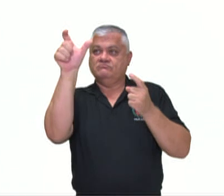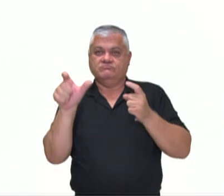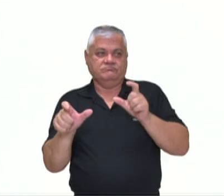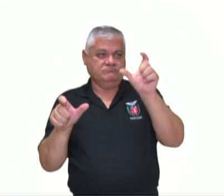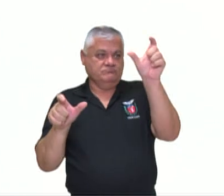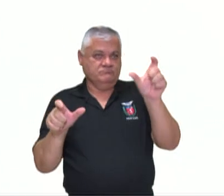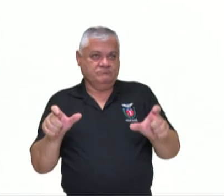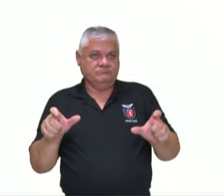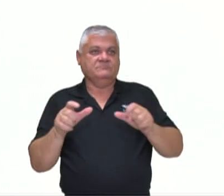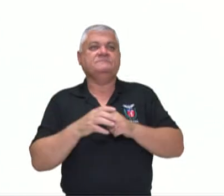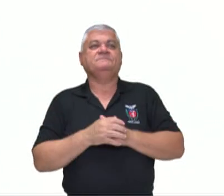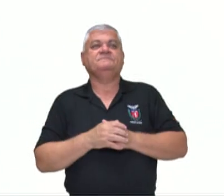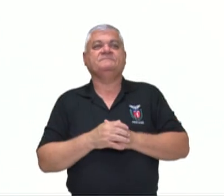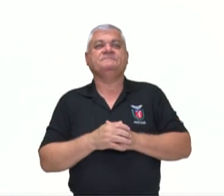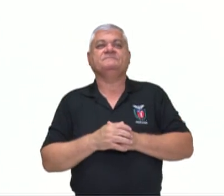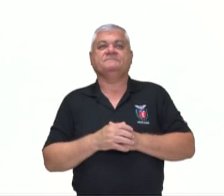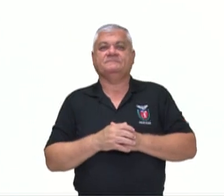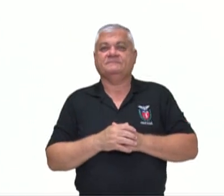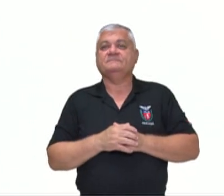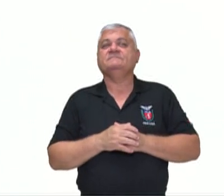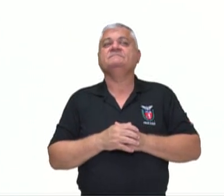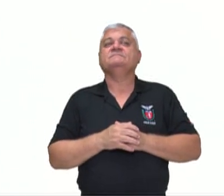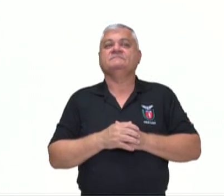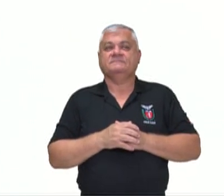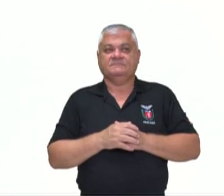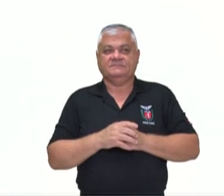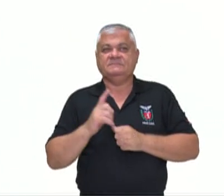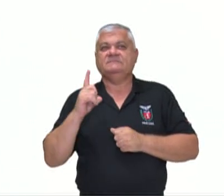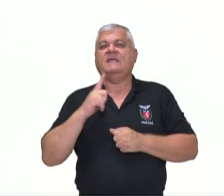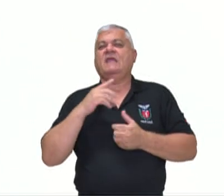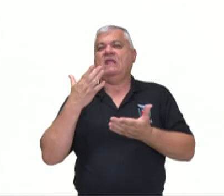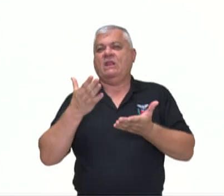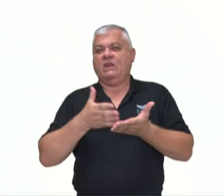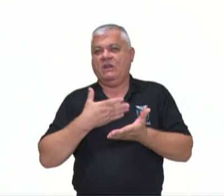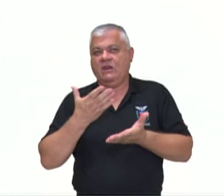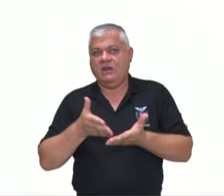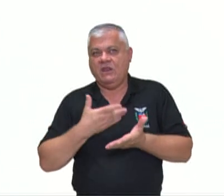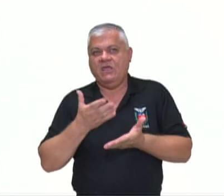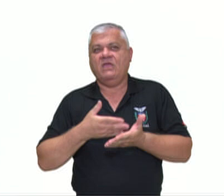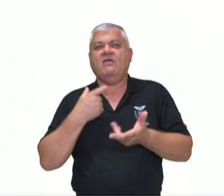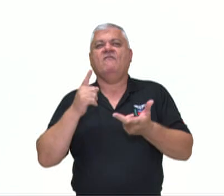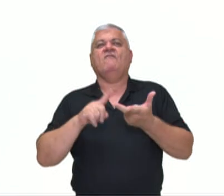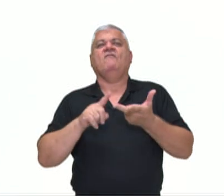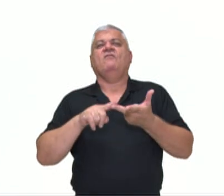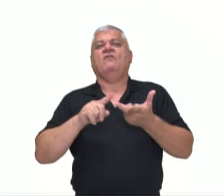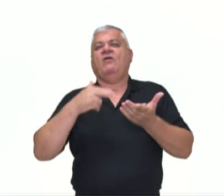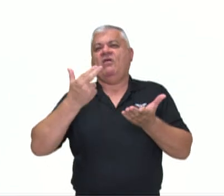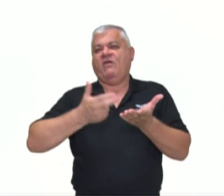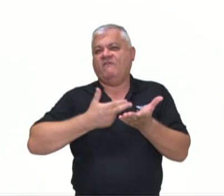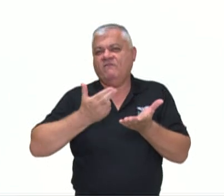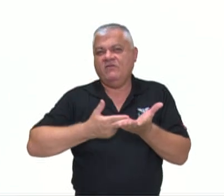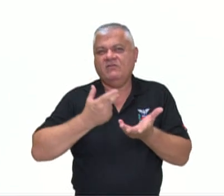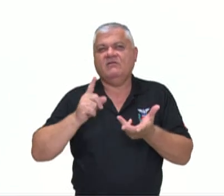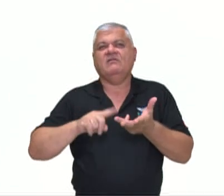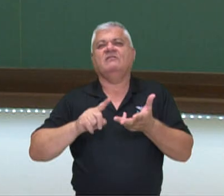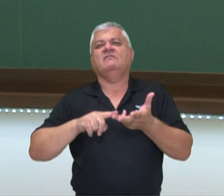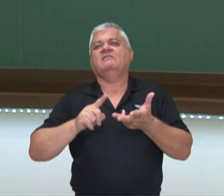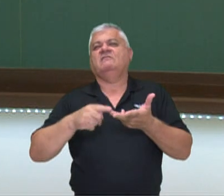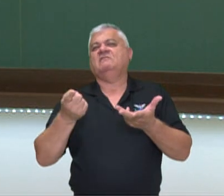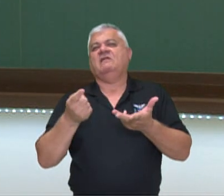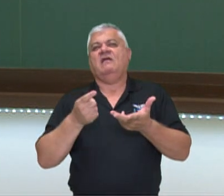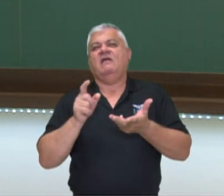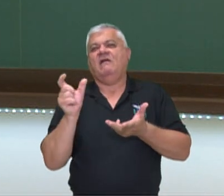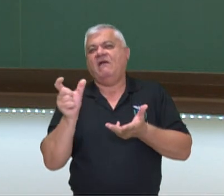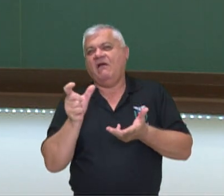and magazines, chess and cards, apple and bananas e coffee and tea. A